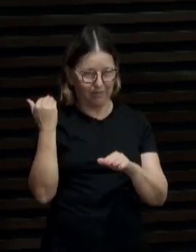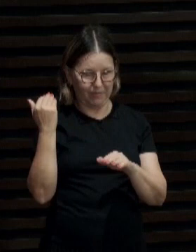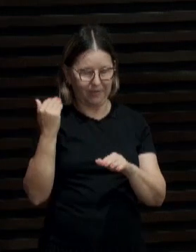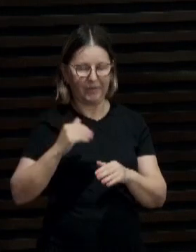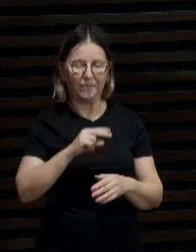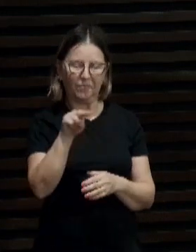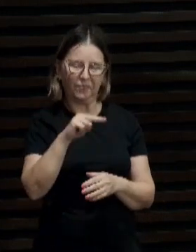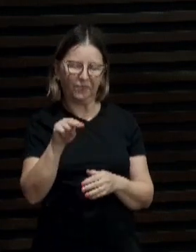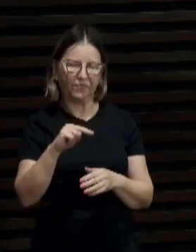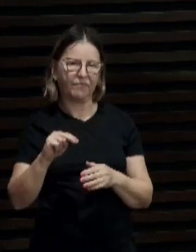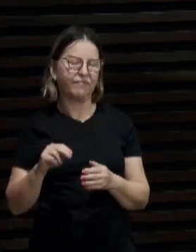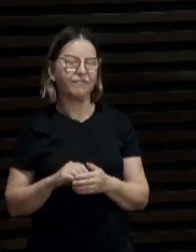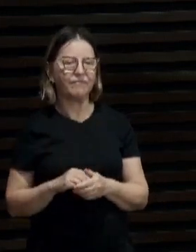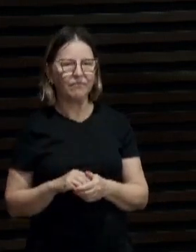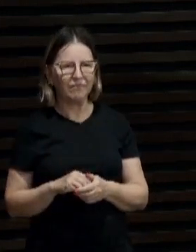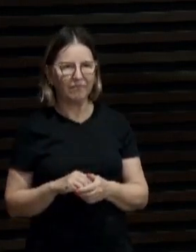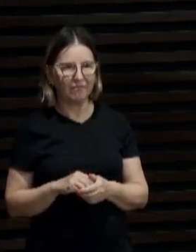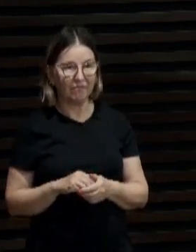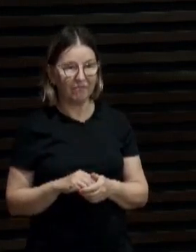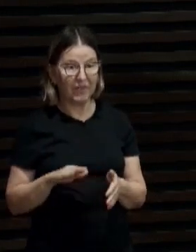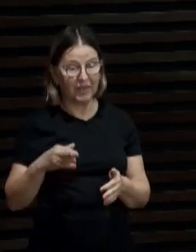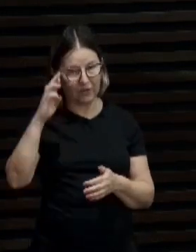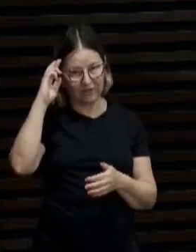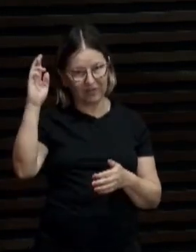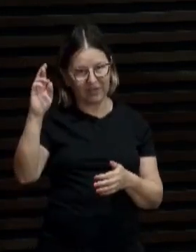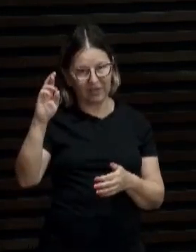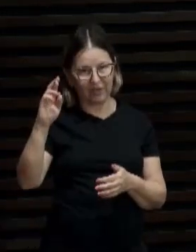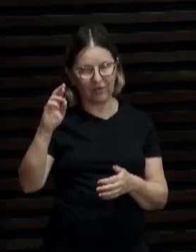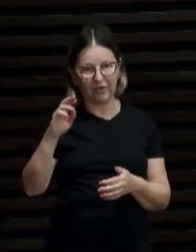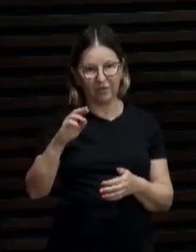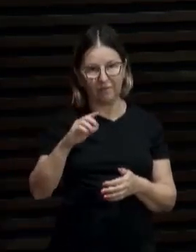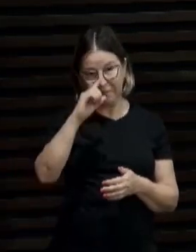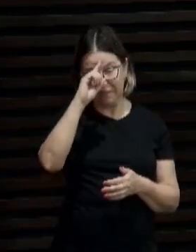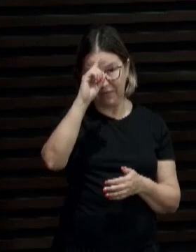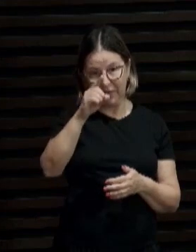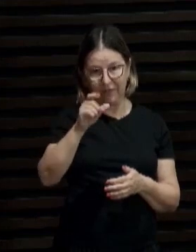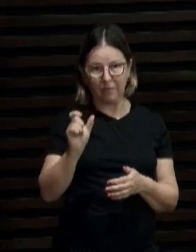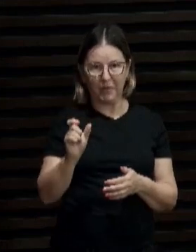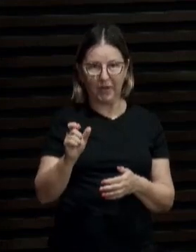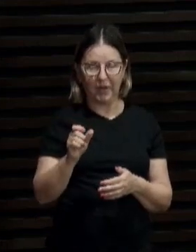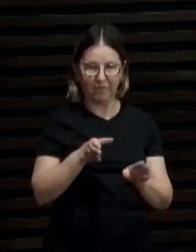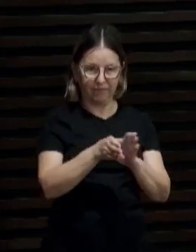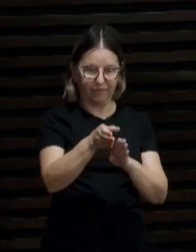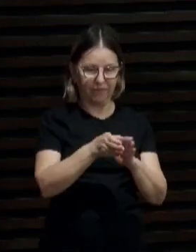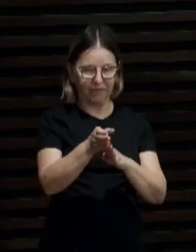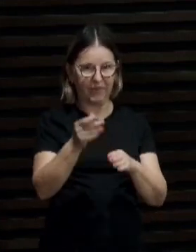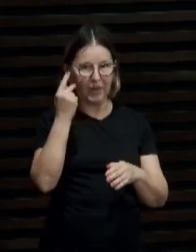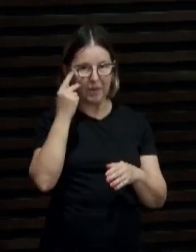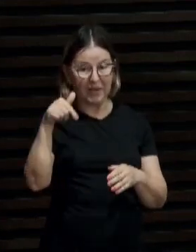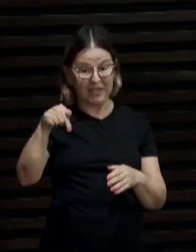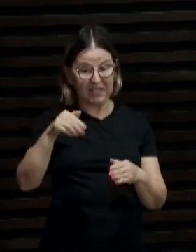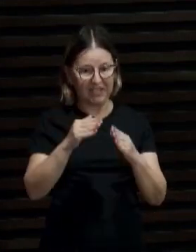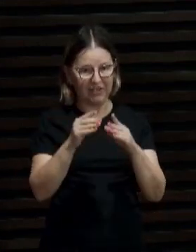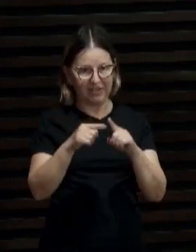Sardes, Filadélfia e Laodiceia. Então o Senhor ele enviava uma palavra de exortação às igrejas naquele período de